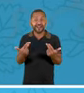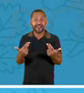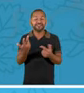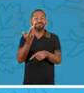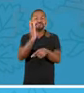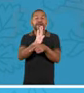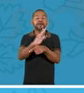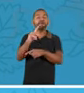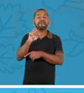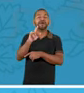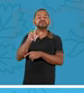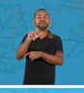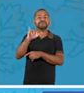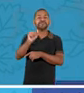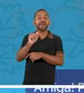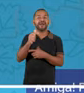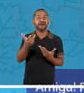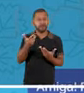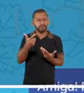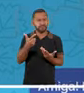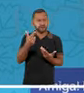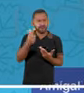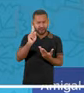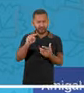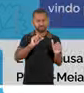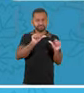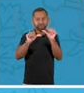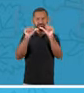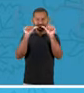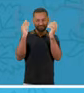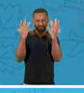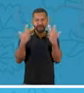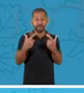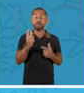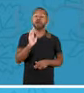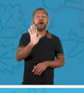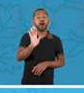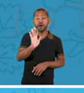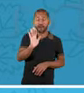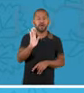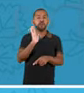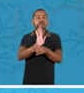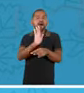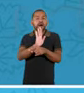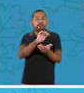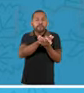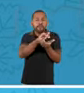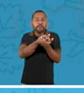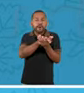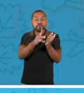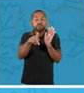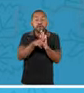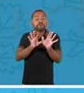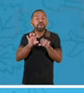novidade do pé de meia. Ué, mas é pra arrasar no visual? Não, amiga, o pé de meia é uma